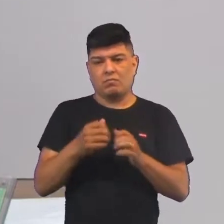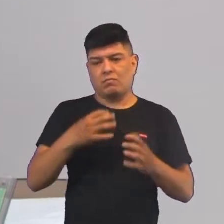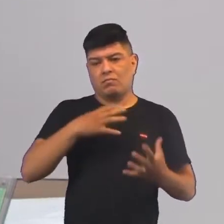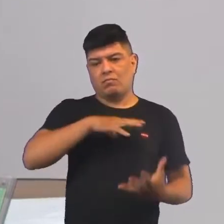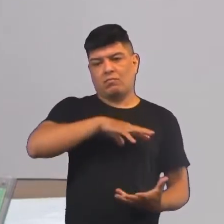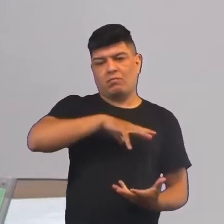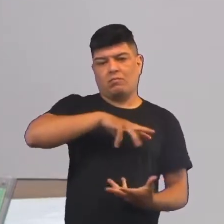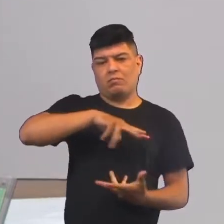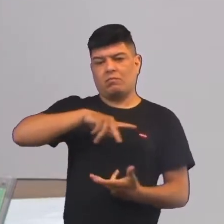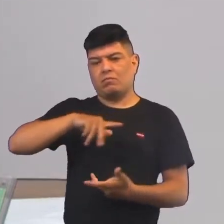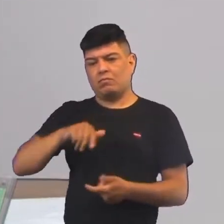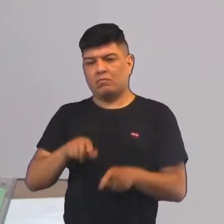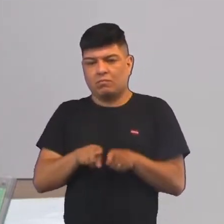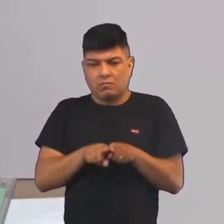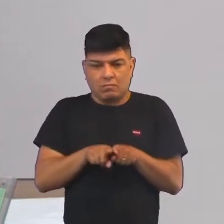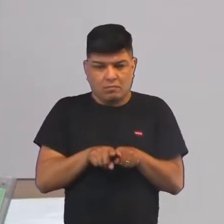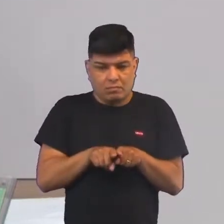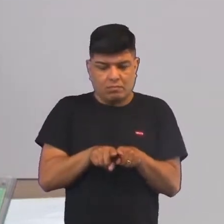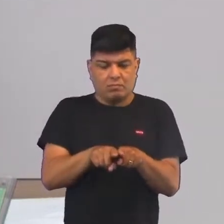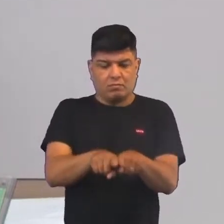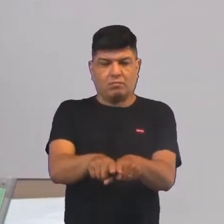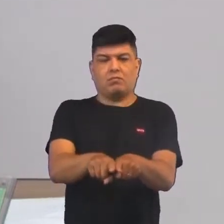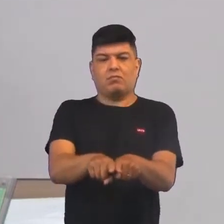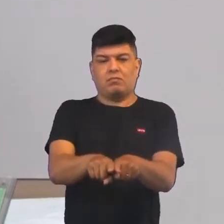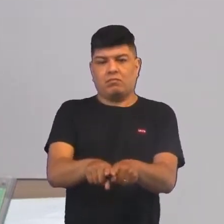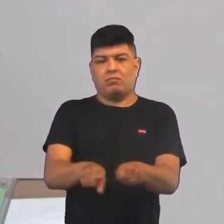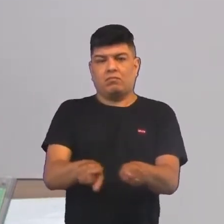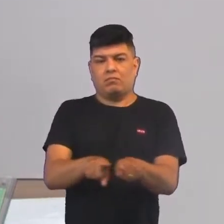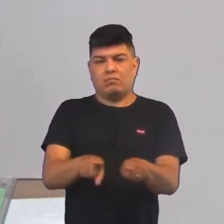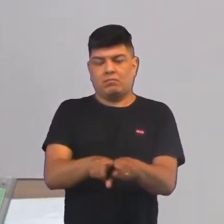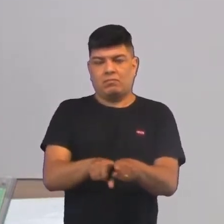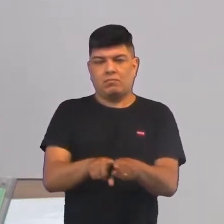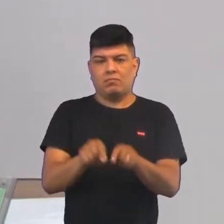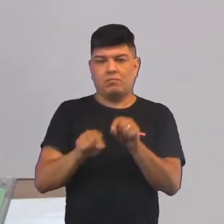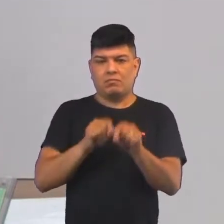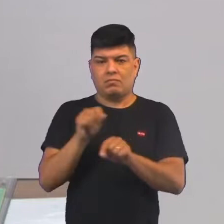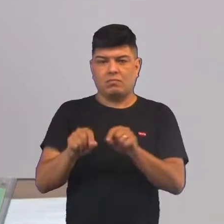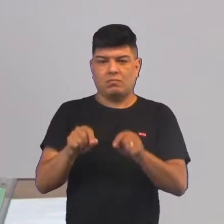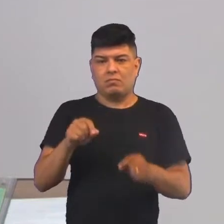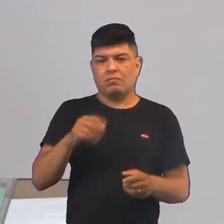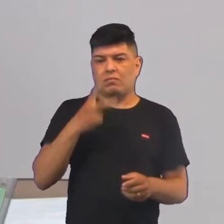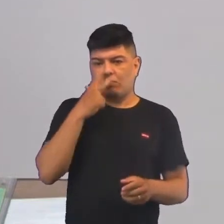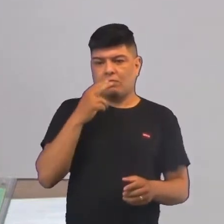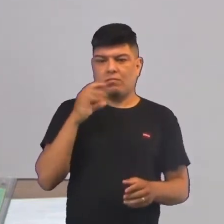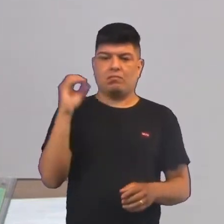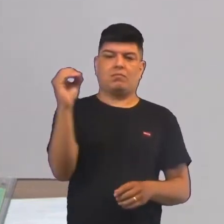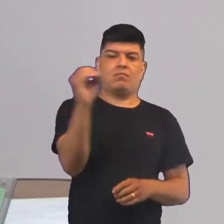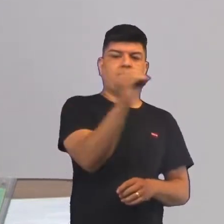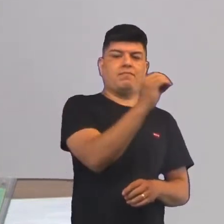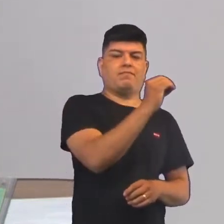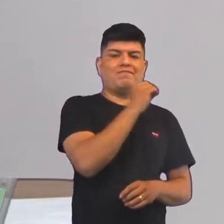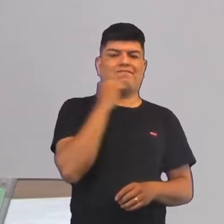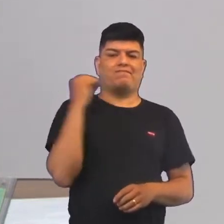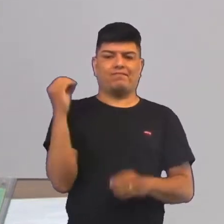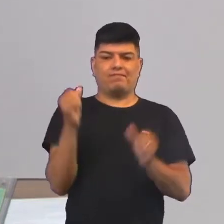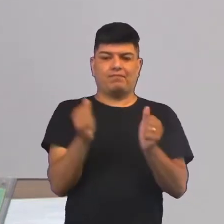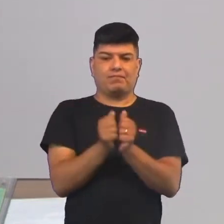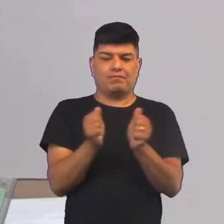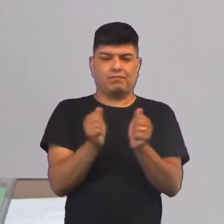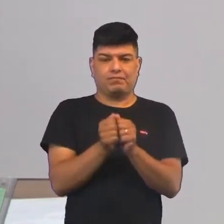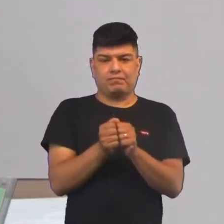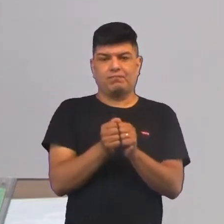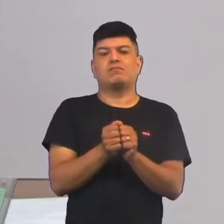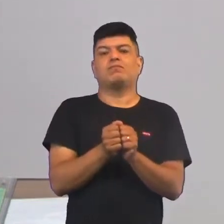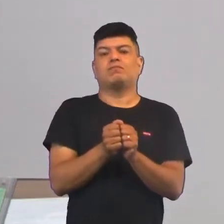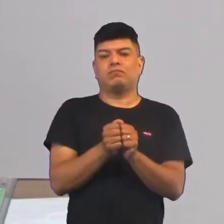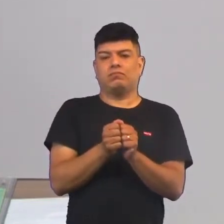São movimentos simultâneos. Ele tanto realiza a rotação quanto a translação junto com a Terra. Tá? Ele faz